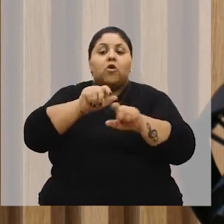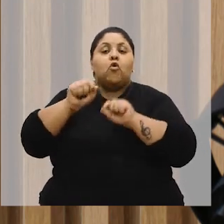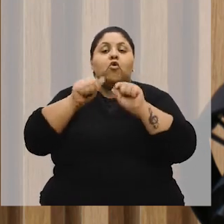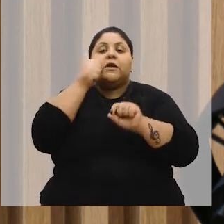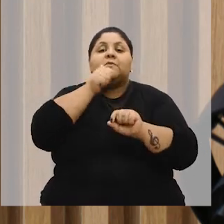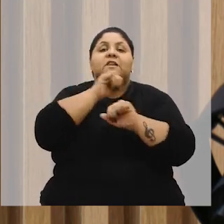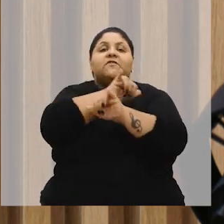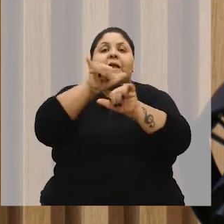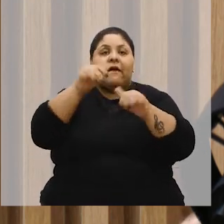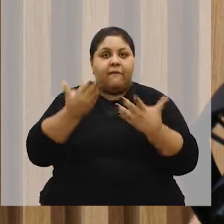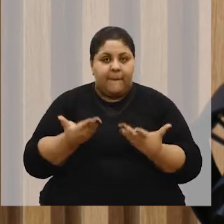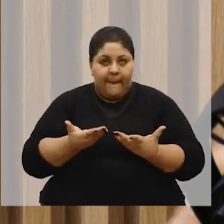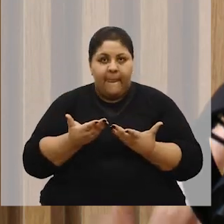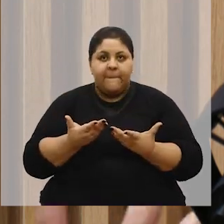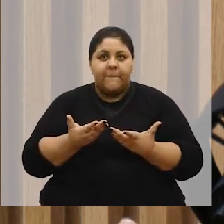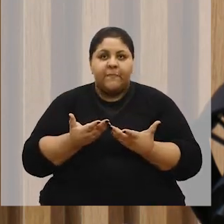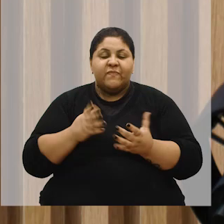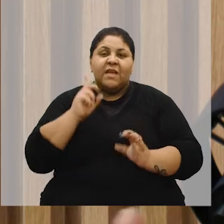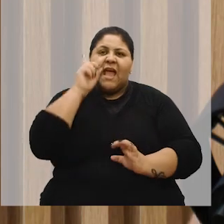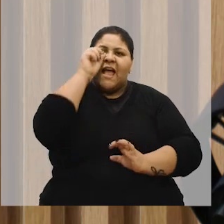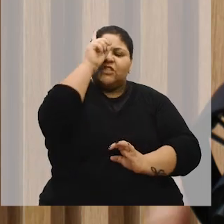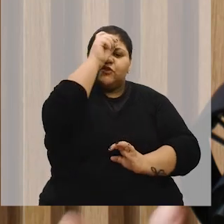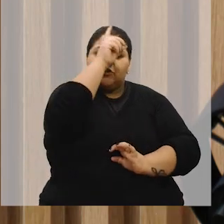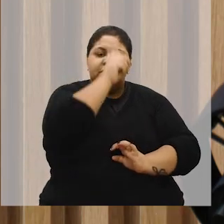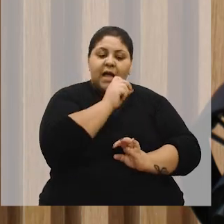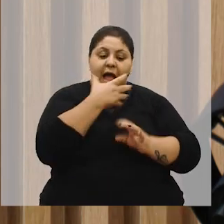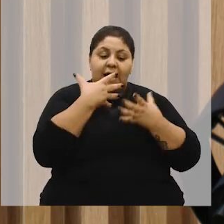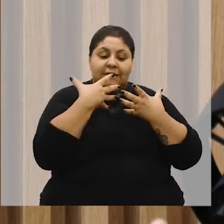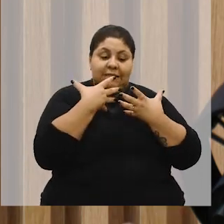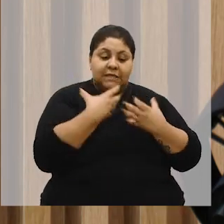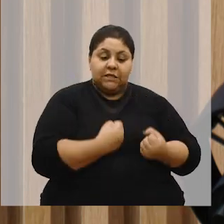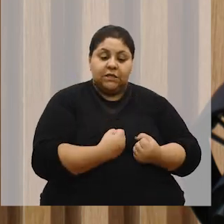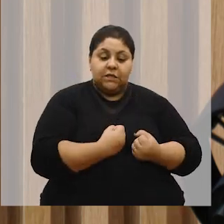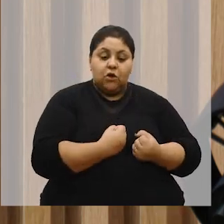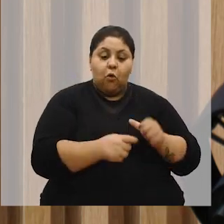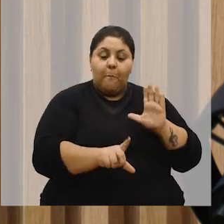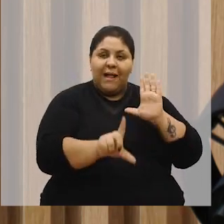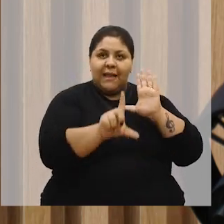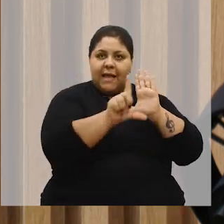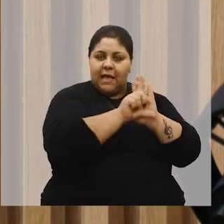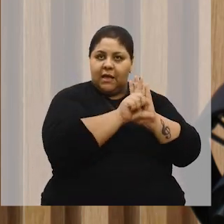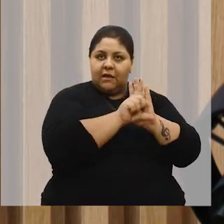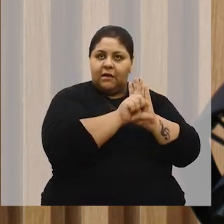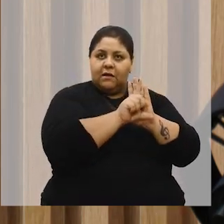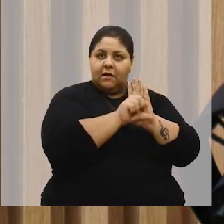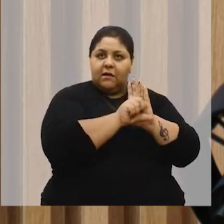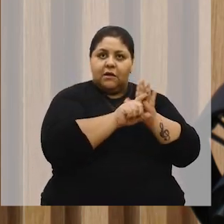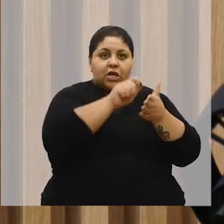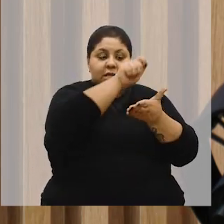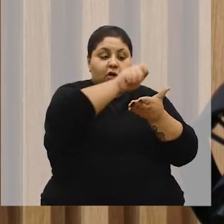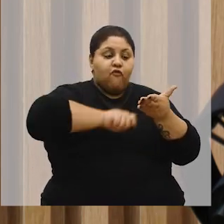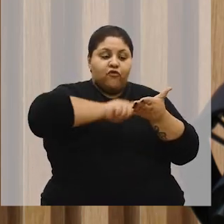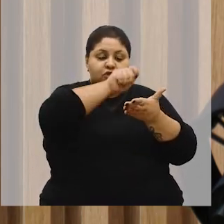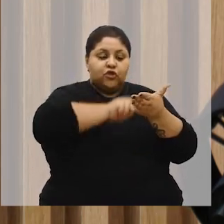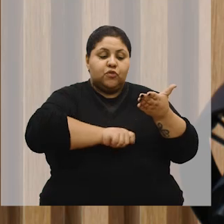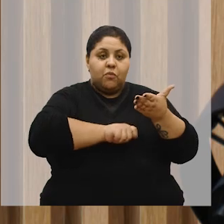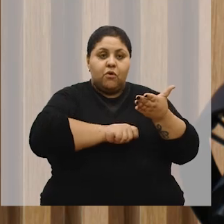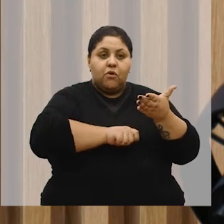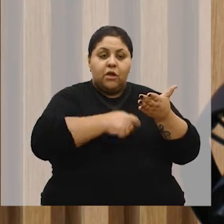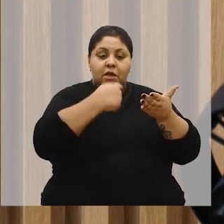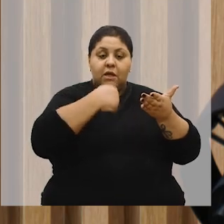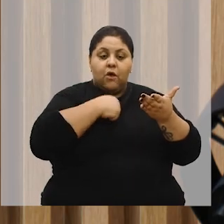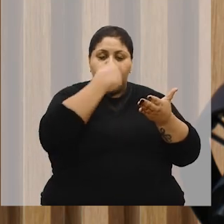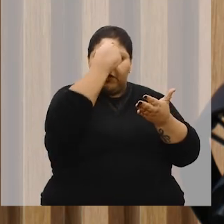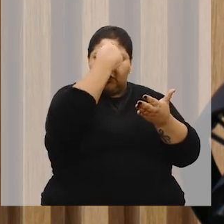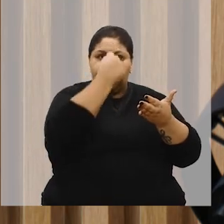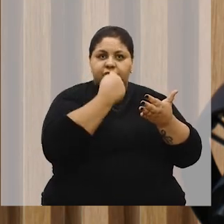mulheres diziam? É difícil aceitar uma lei que não foi escrita por alguém que eu me